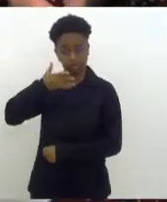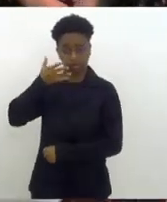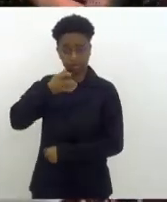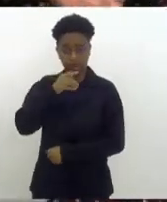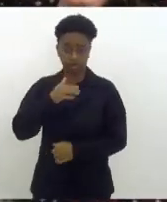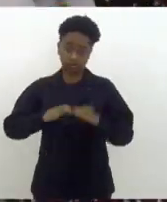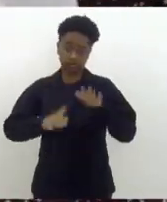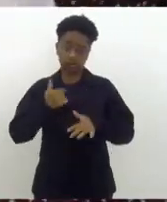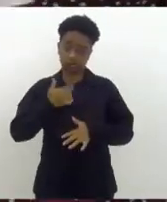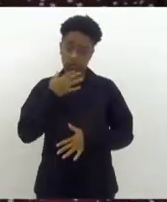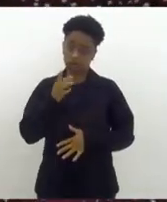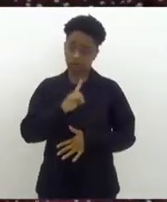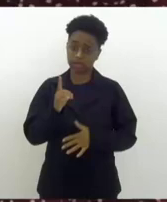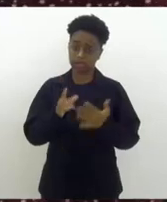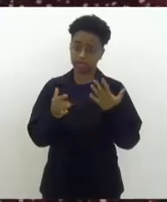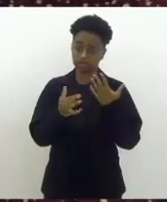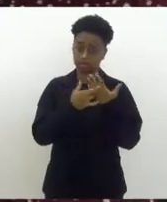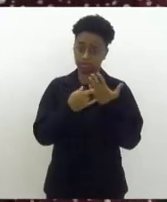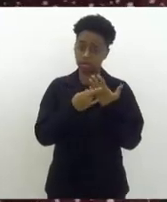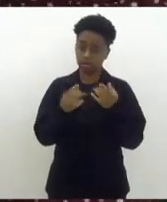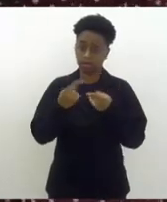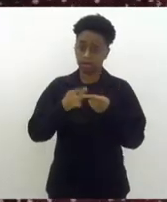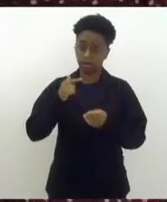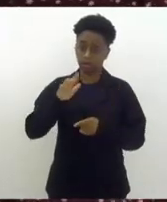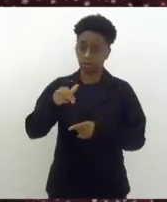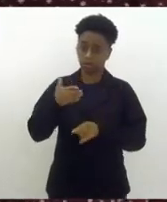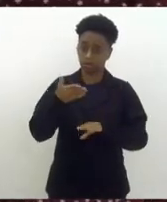porque nunca pisou nessa casa